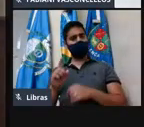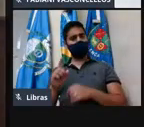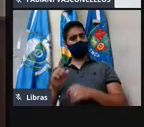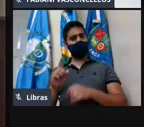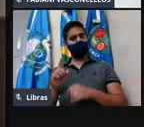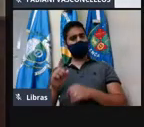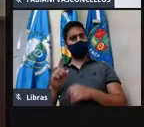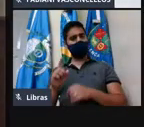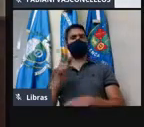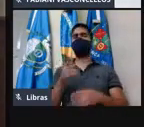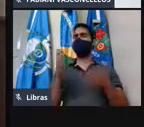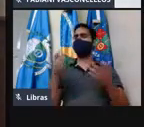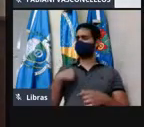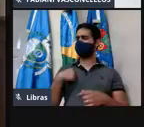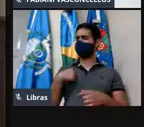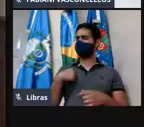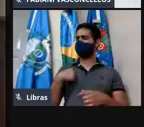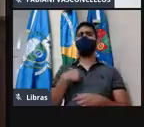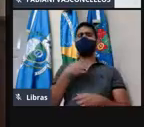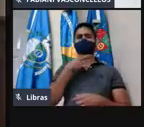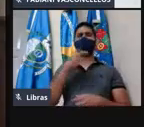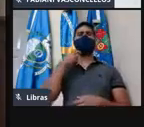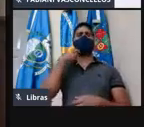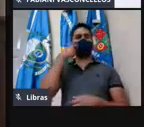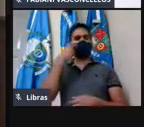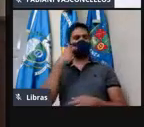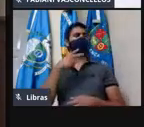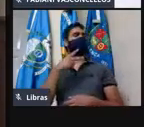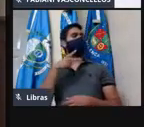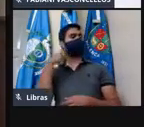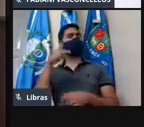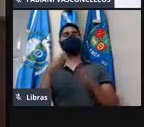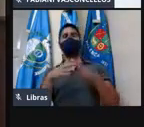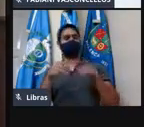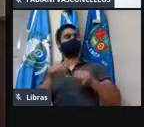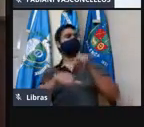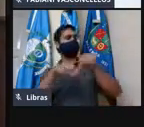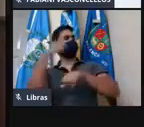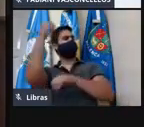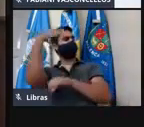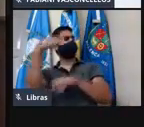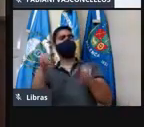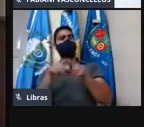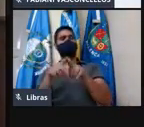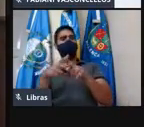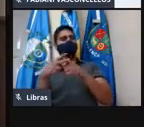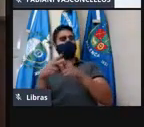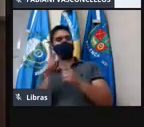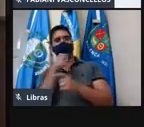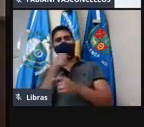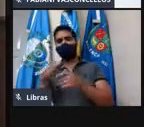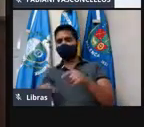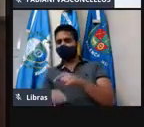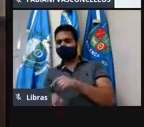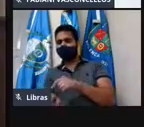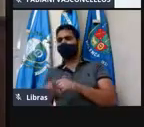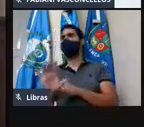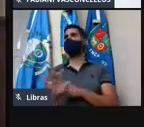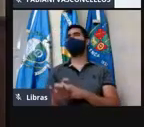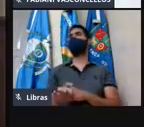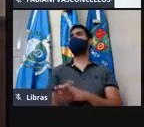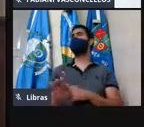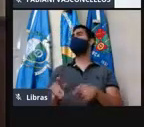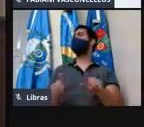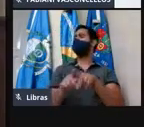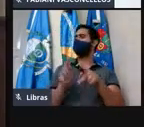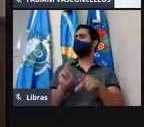acho uma vergonha o vereador chegar aqui, pedir para trocar a lâmpada e arrumar a rede de esgoto. Então, mais ou menos isso aí. Também sempre falei